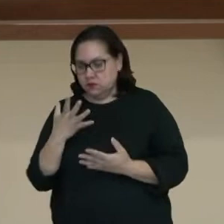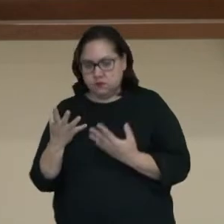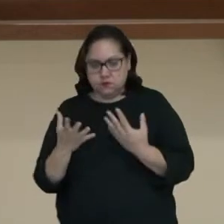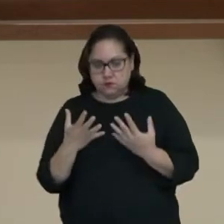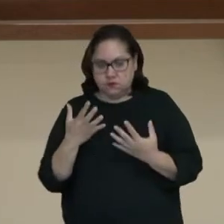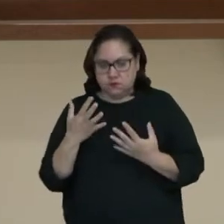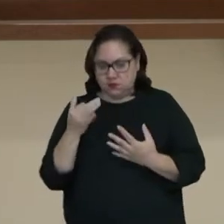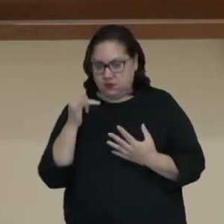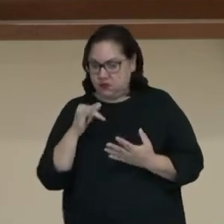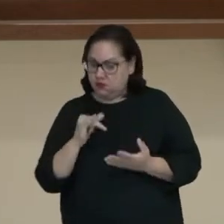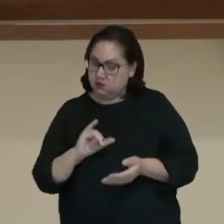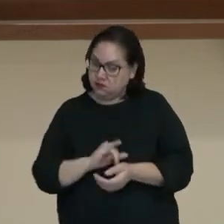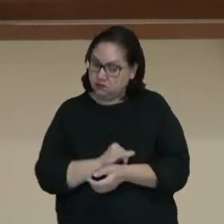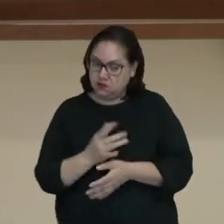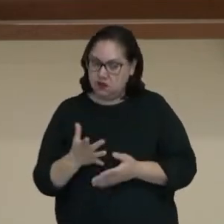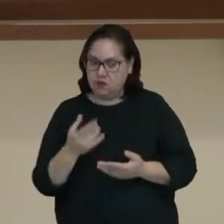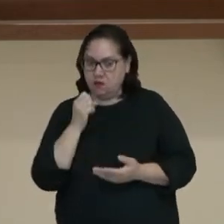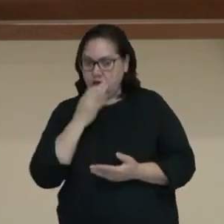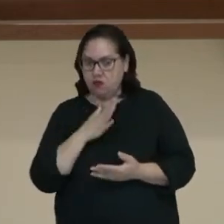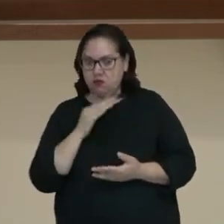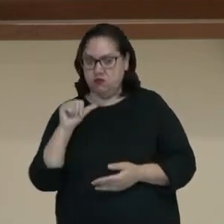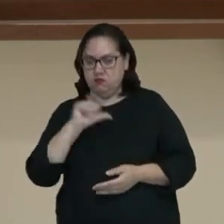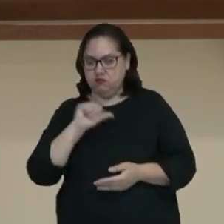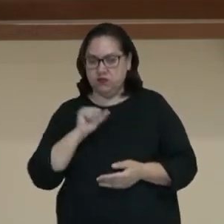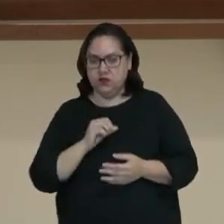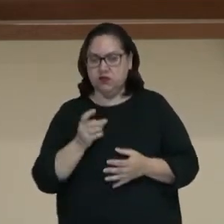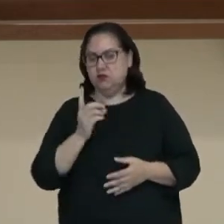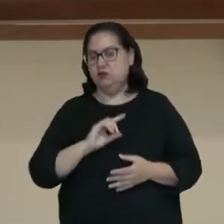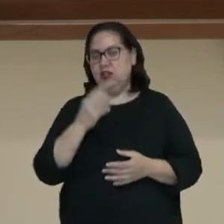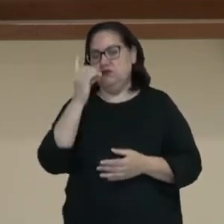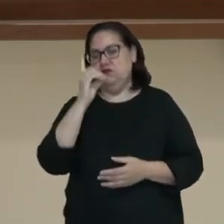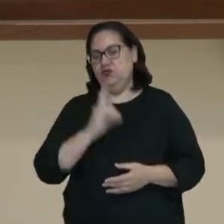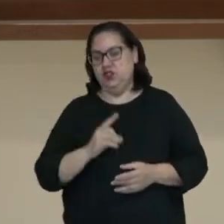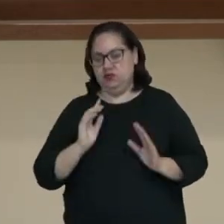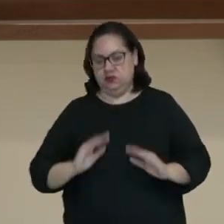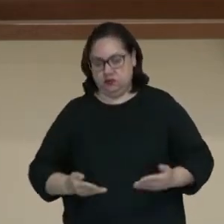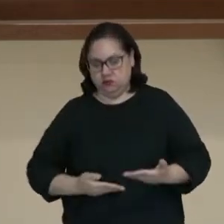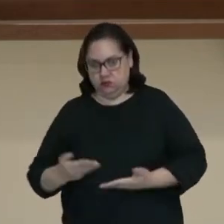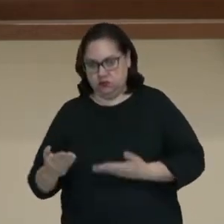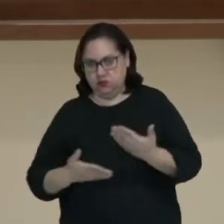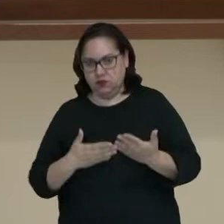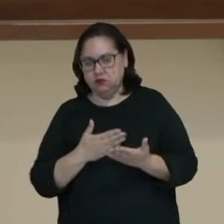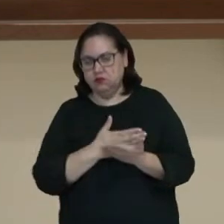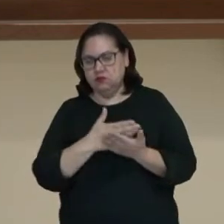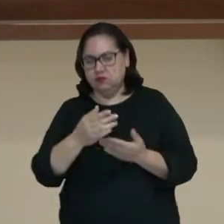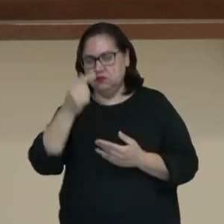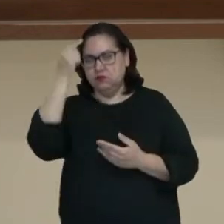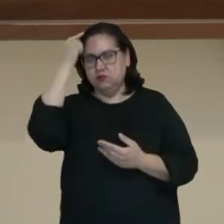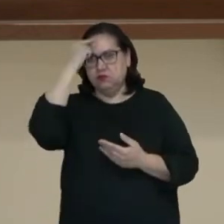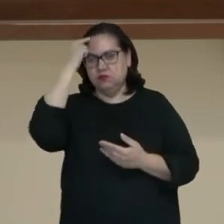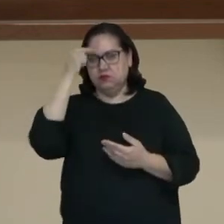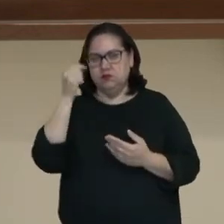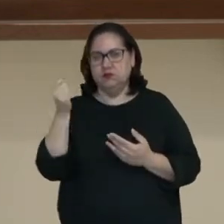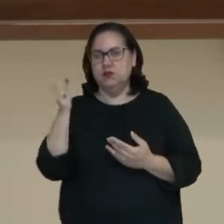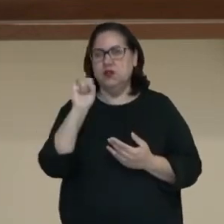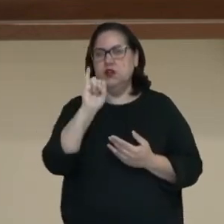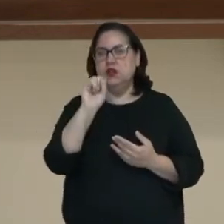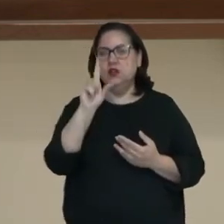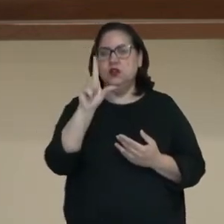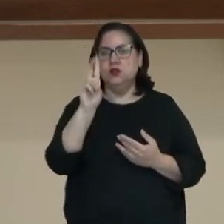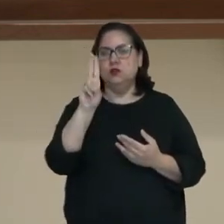coisa, né? Então, assim, não há o direito do súdito. Com o começo, então, desse pensamento